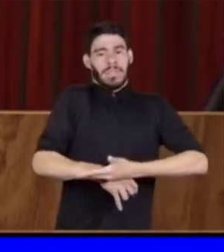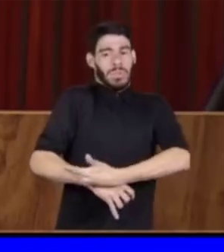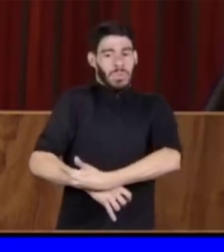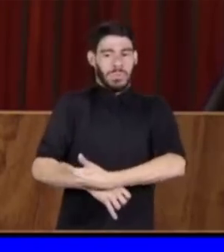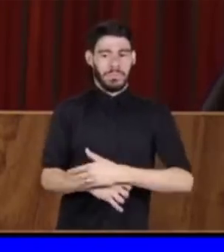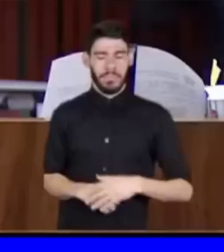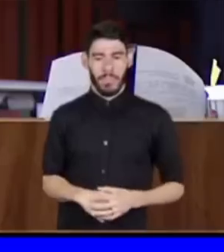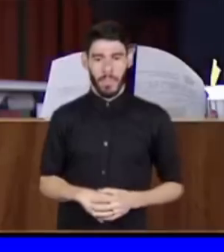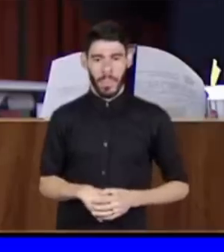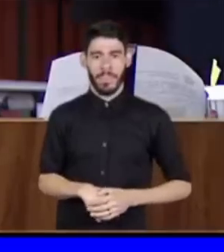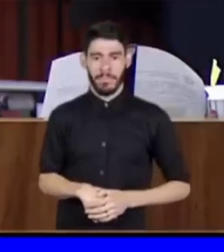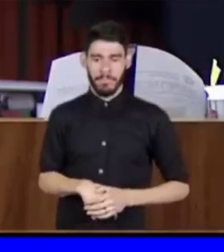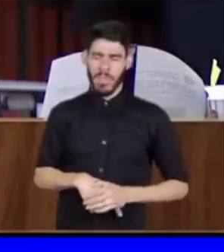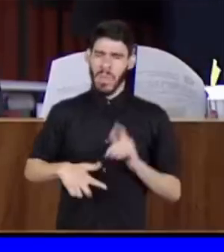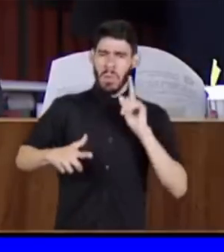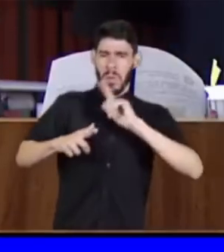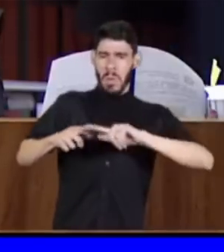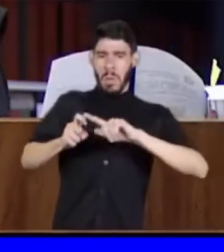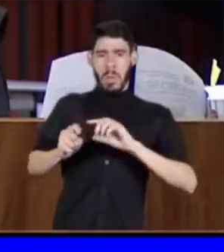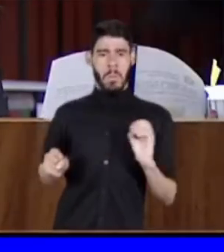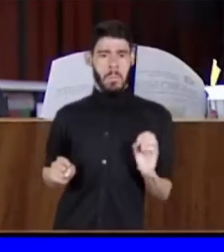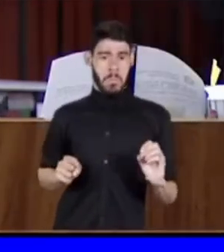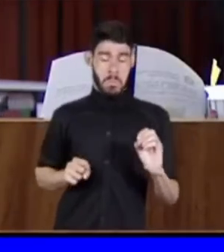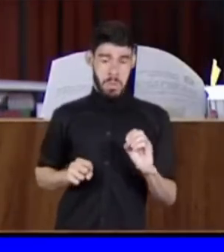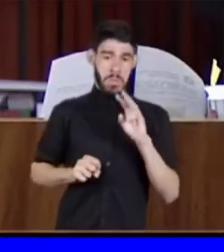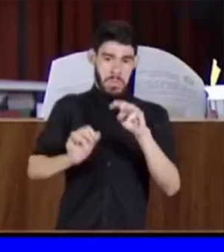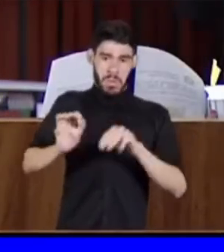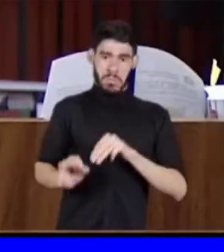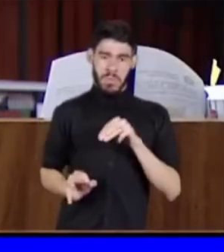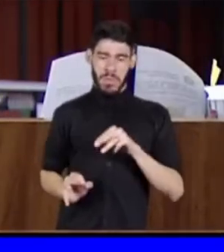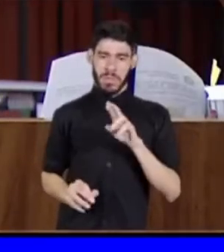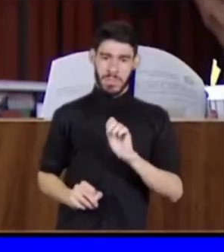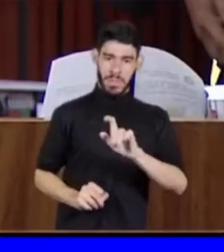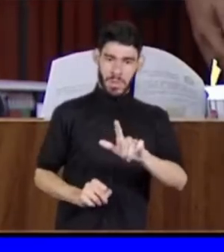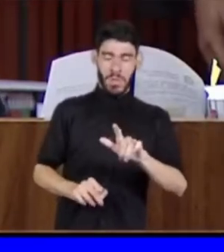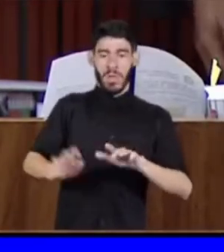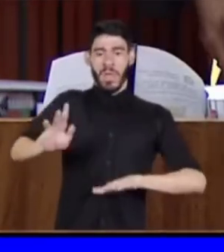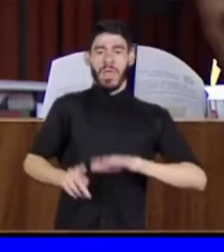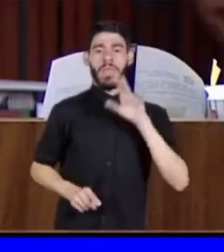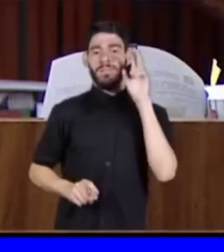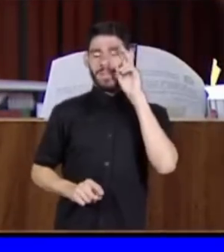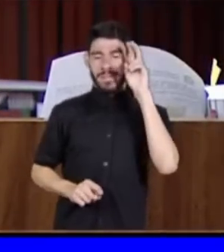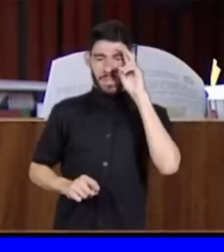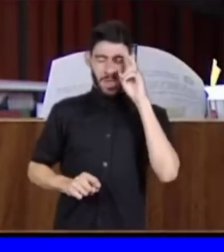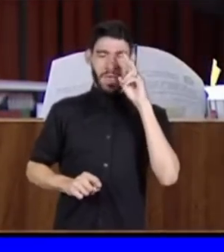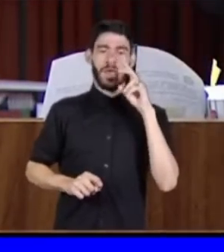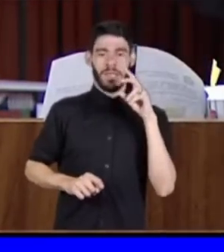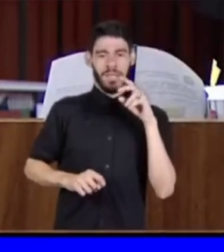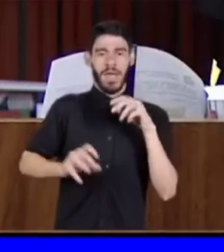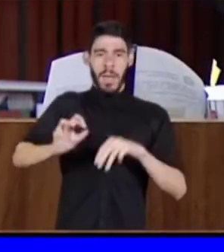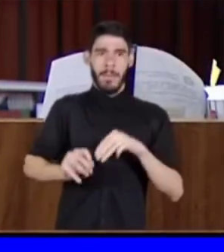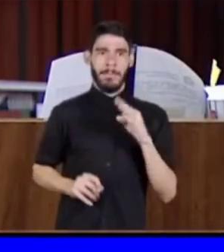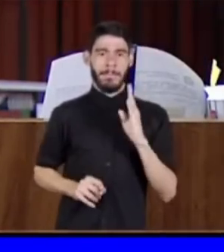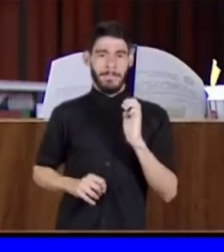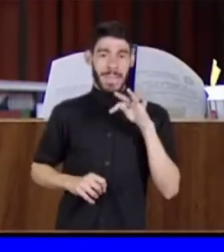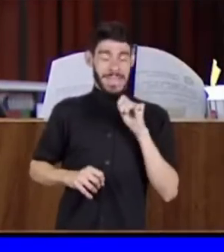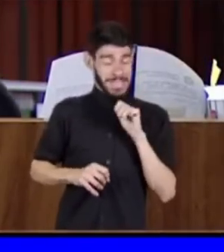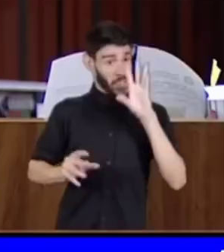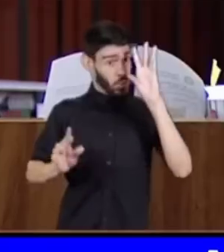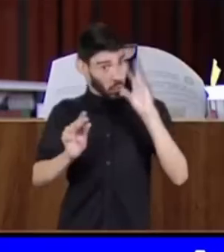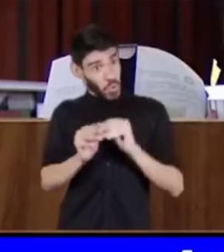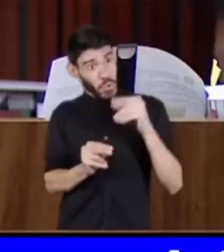adiantada. Sem problema, ministro Raul. Até na quinta-feira, talvez o ministro Benedito faça um resuminho para nós também. Para relembrarmos.